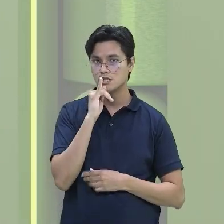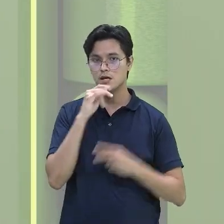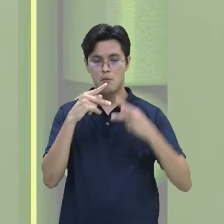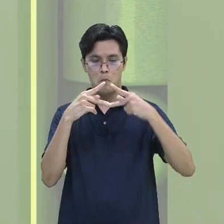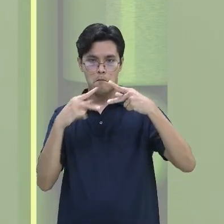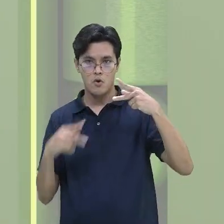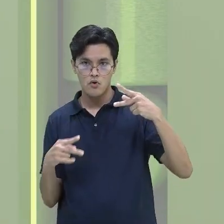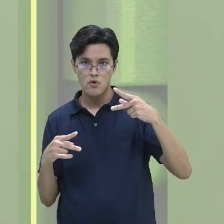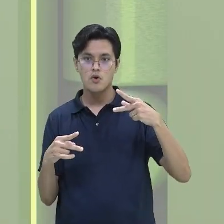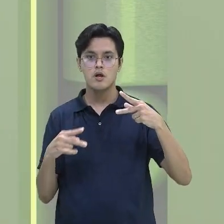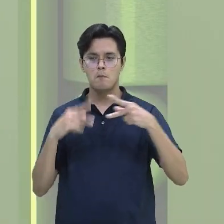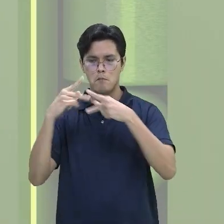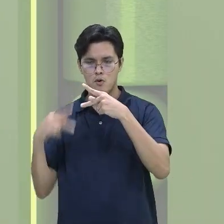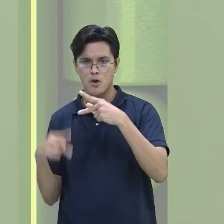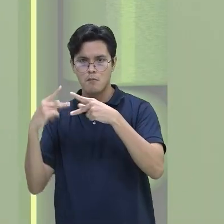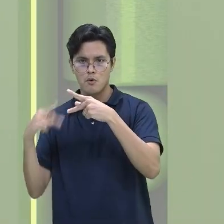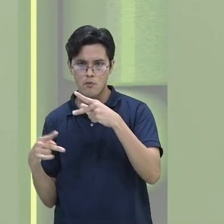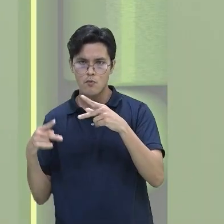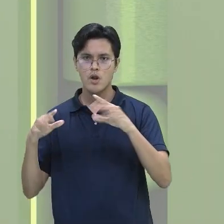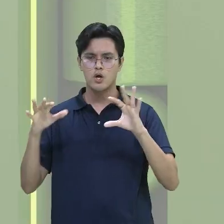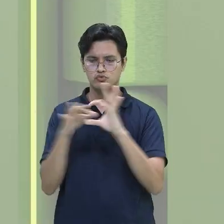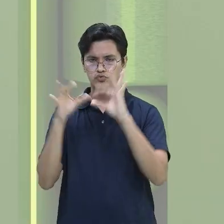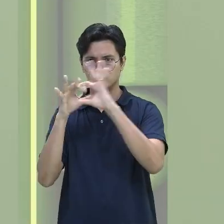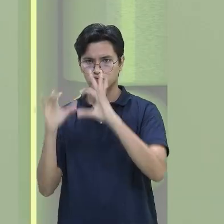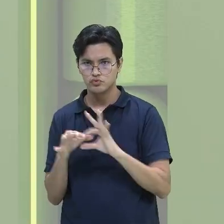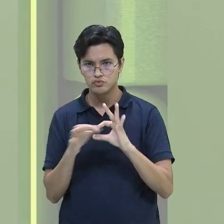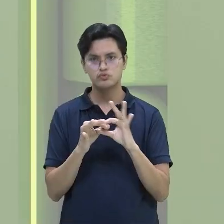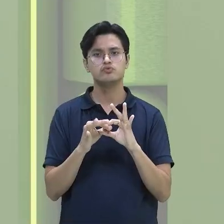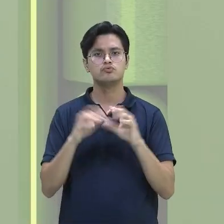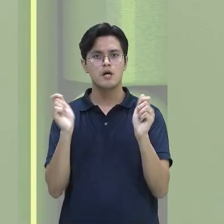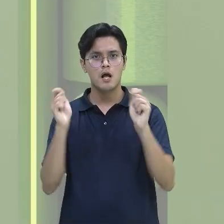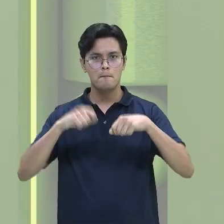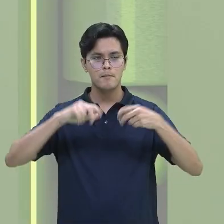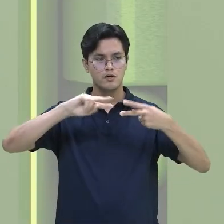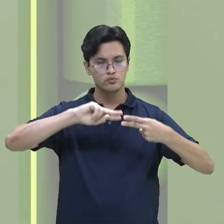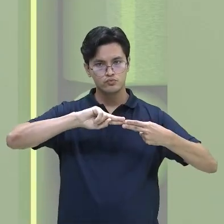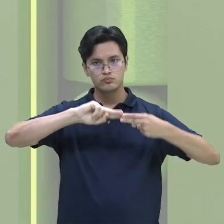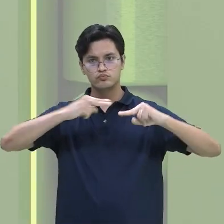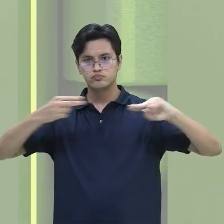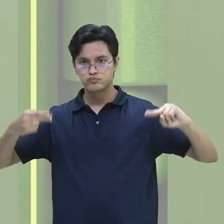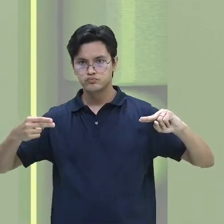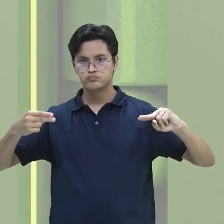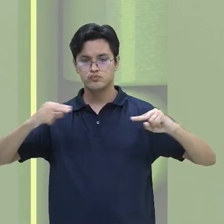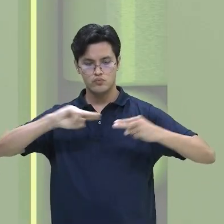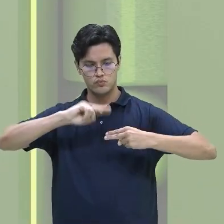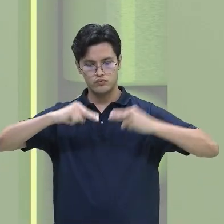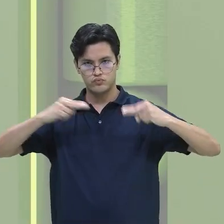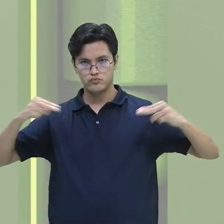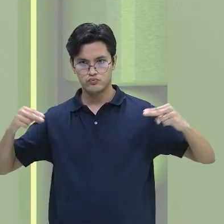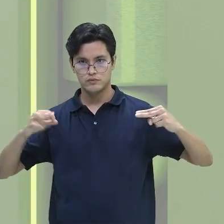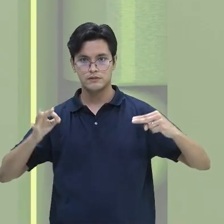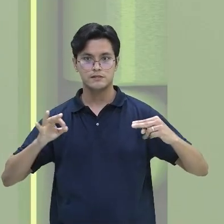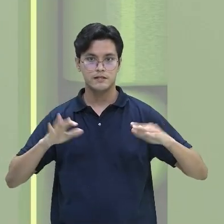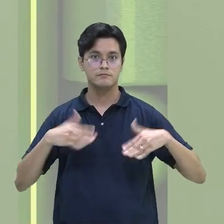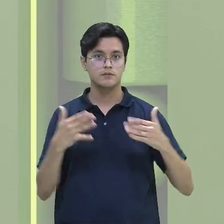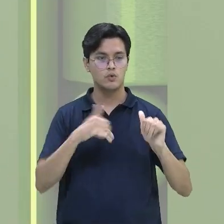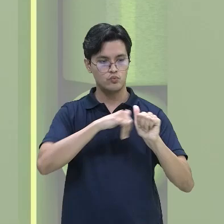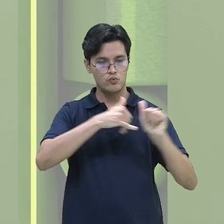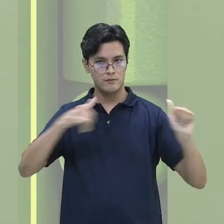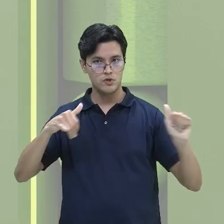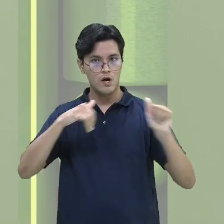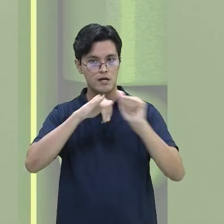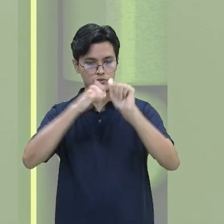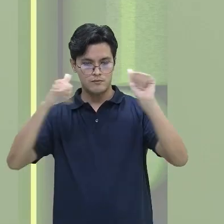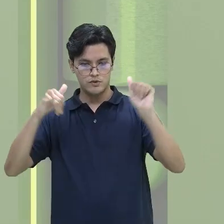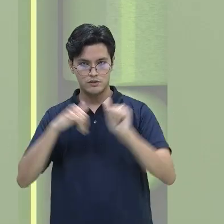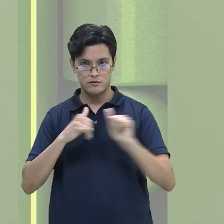que ela rotacione. Então note que quando os aminoácidos se juntam, eles se juntam em sequências.